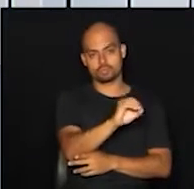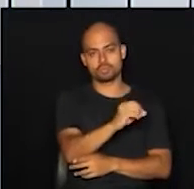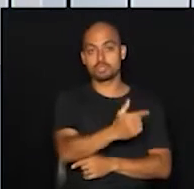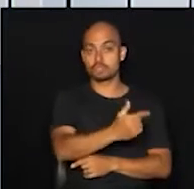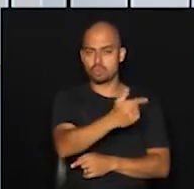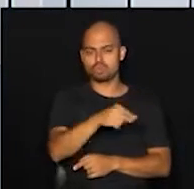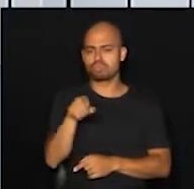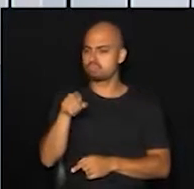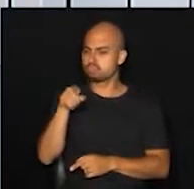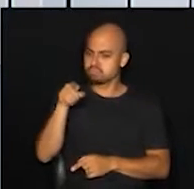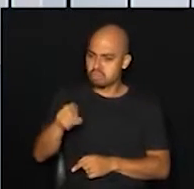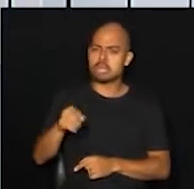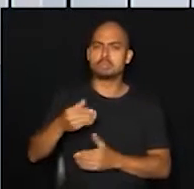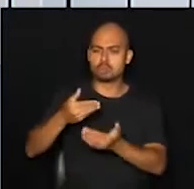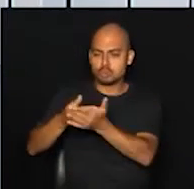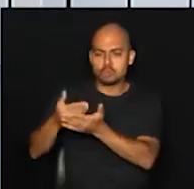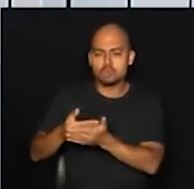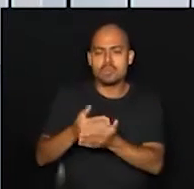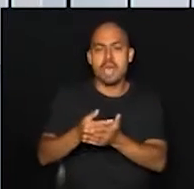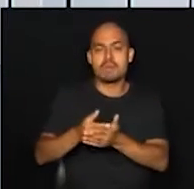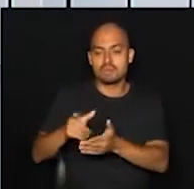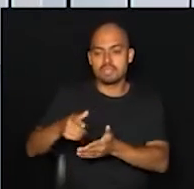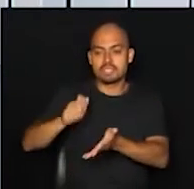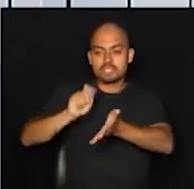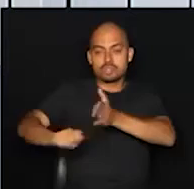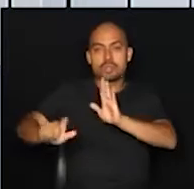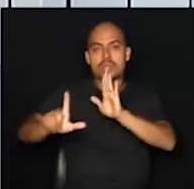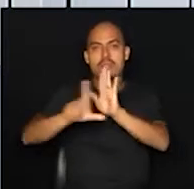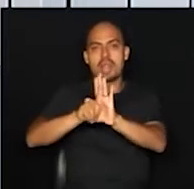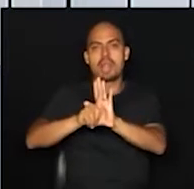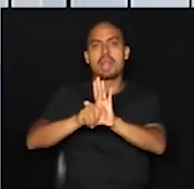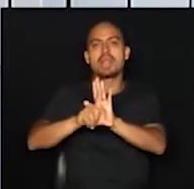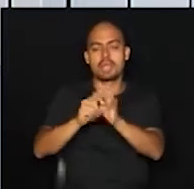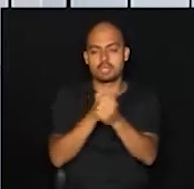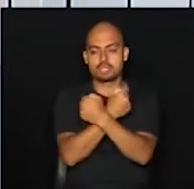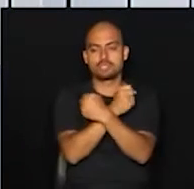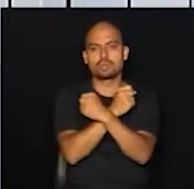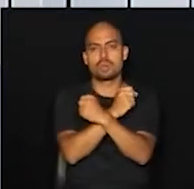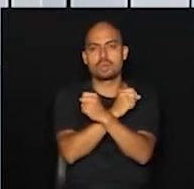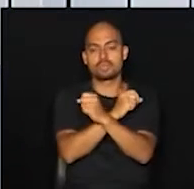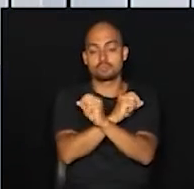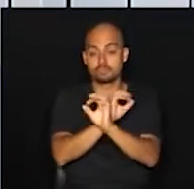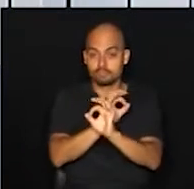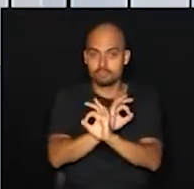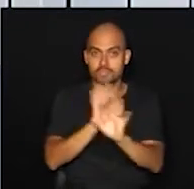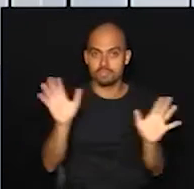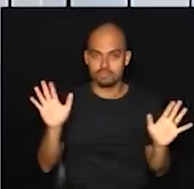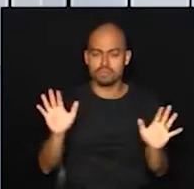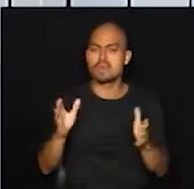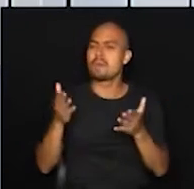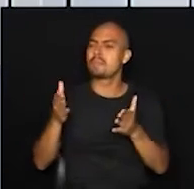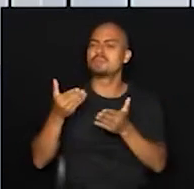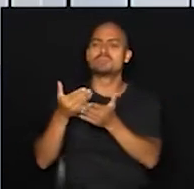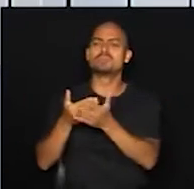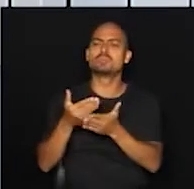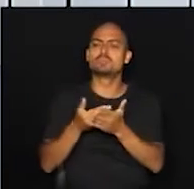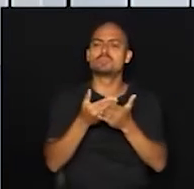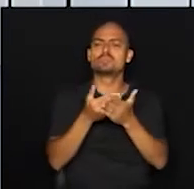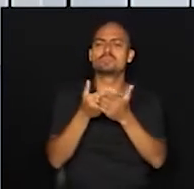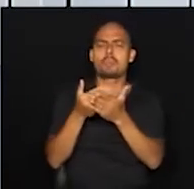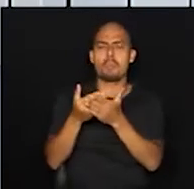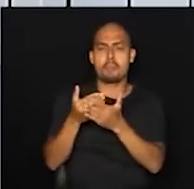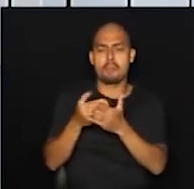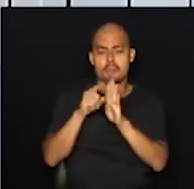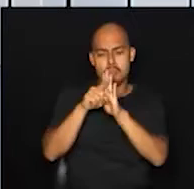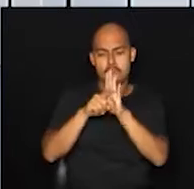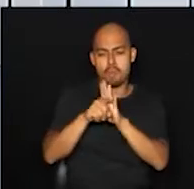estudiosa, chegou a mediar conflitos, né, entre católicos e maçons. O longo estudo que você fez, muito